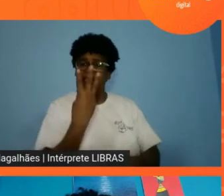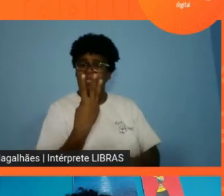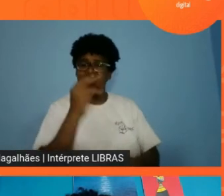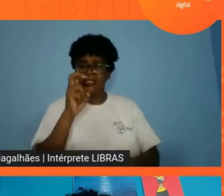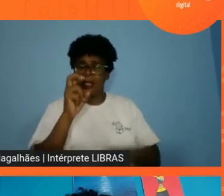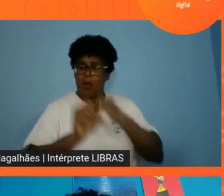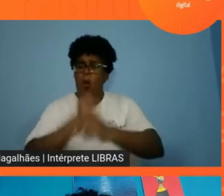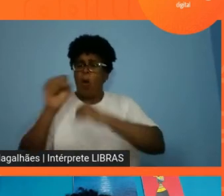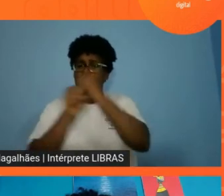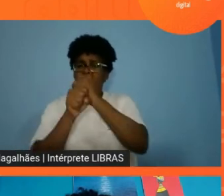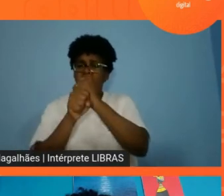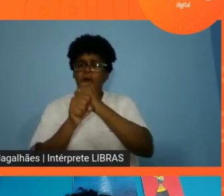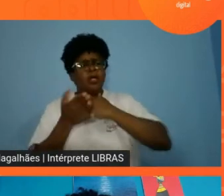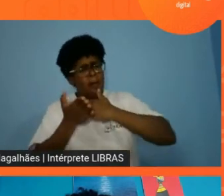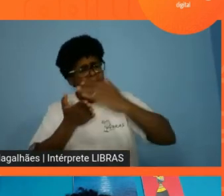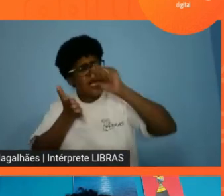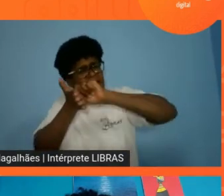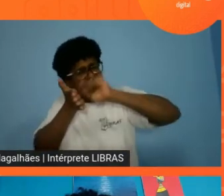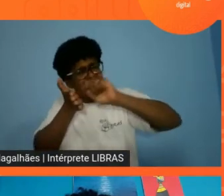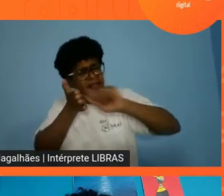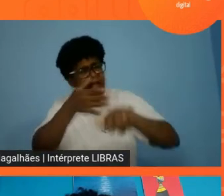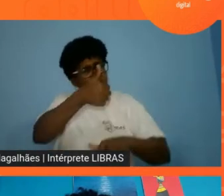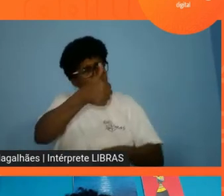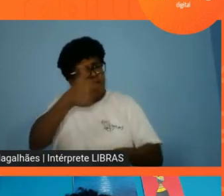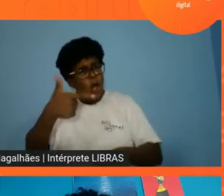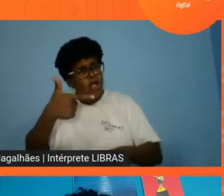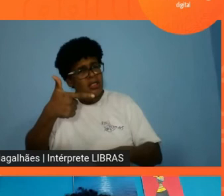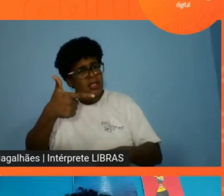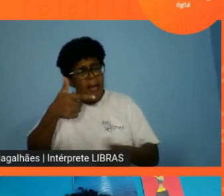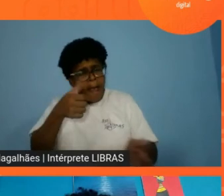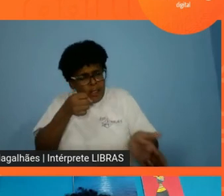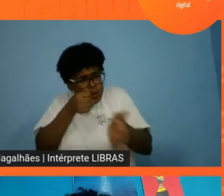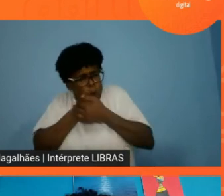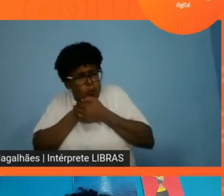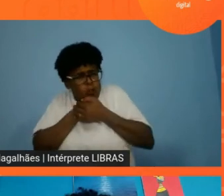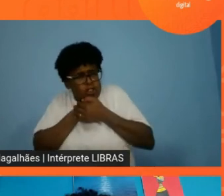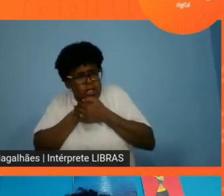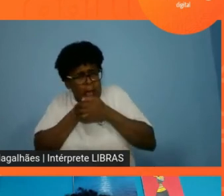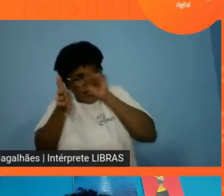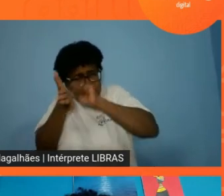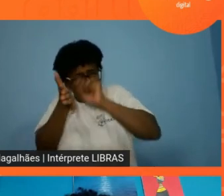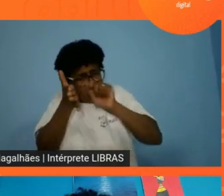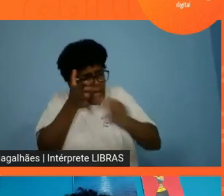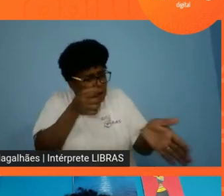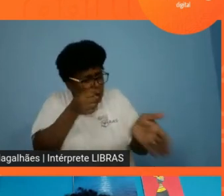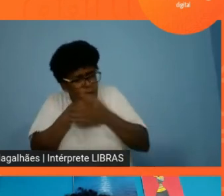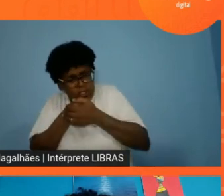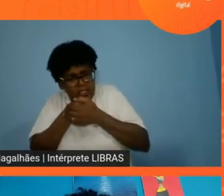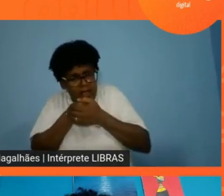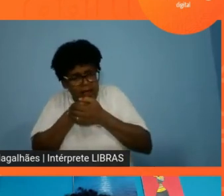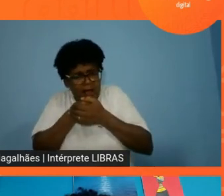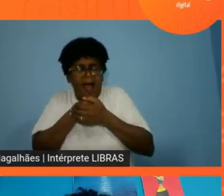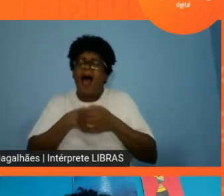mostrava aquelas poesias, aquelas histórias para ninguém além da minha família. E quando eu fui num sarau e eu comecei a